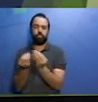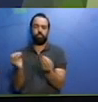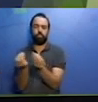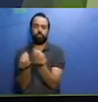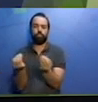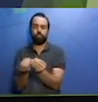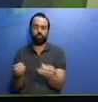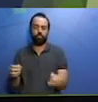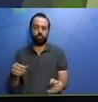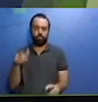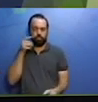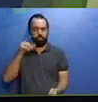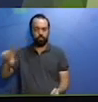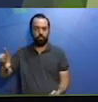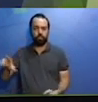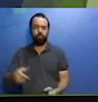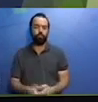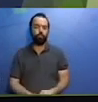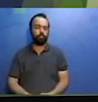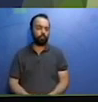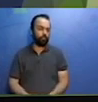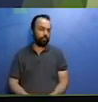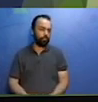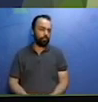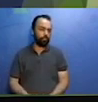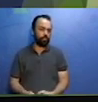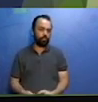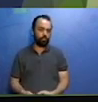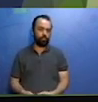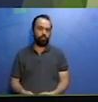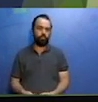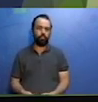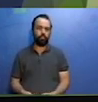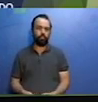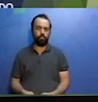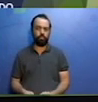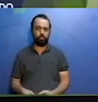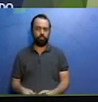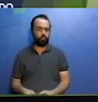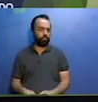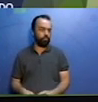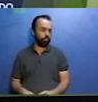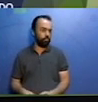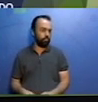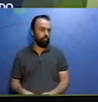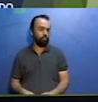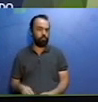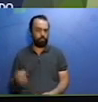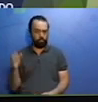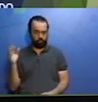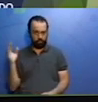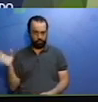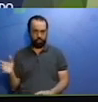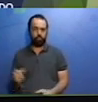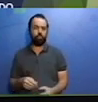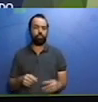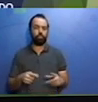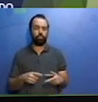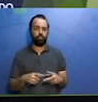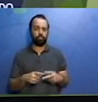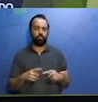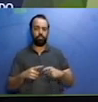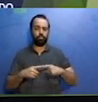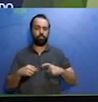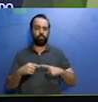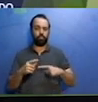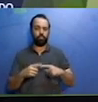misturou eles. Então, eu consigo fazer o processo de reversão. Aqui nós temos os equipamentos